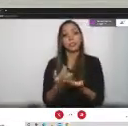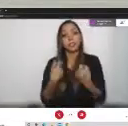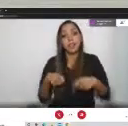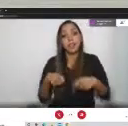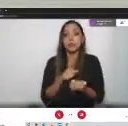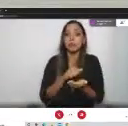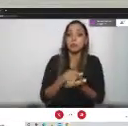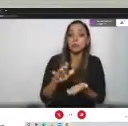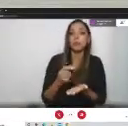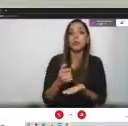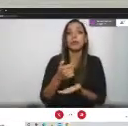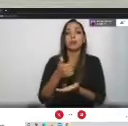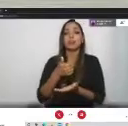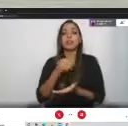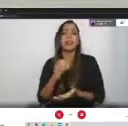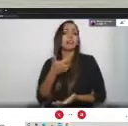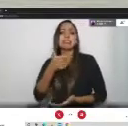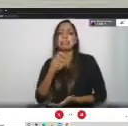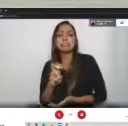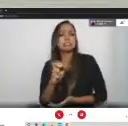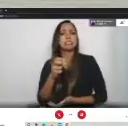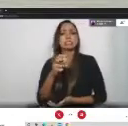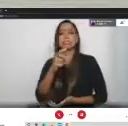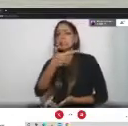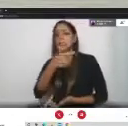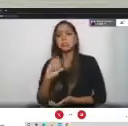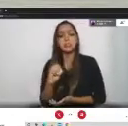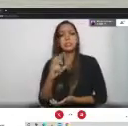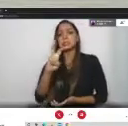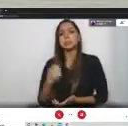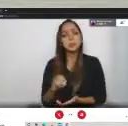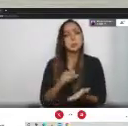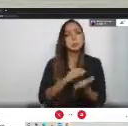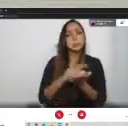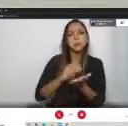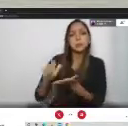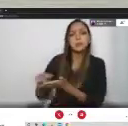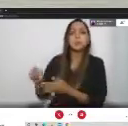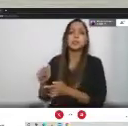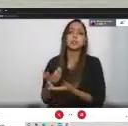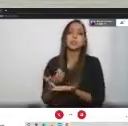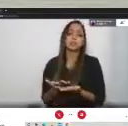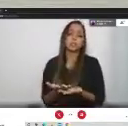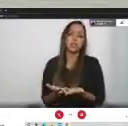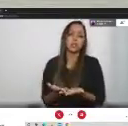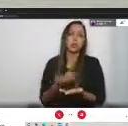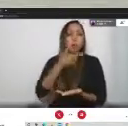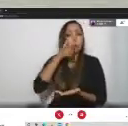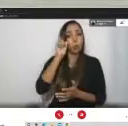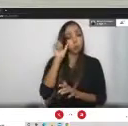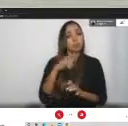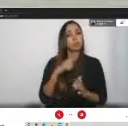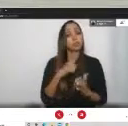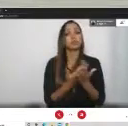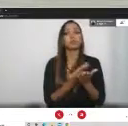apareceu um estudo que a rede hoteleira, a parte turística do nosso estado está para deixar mais de